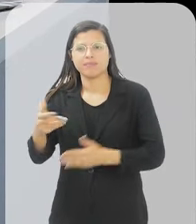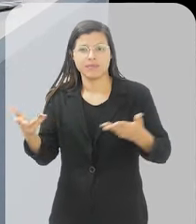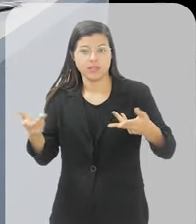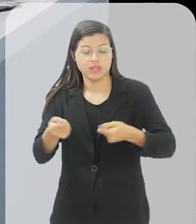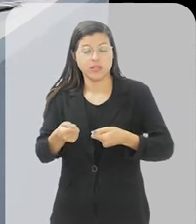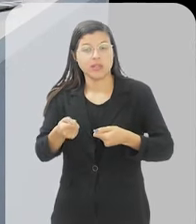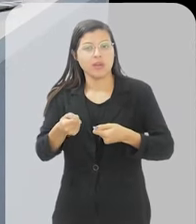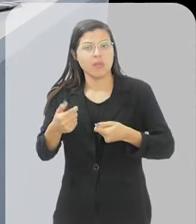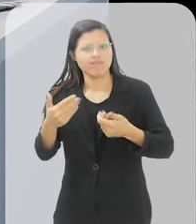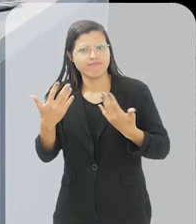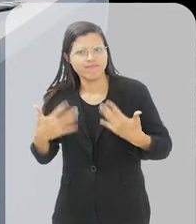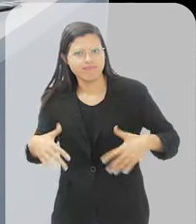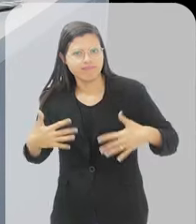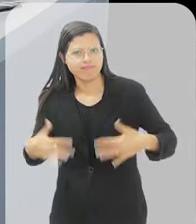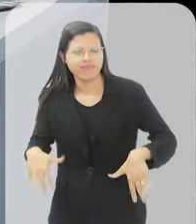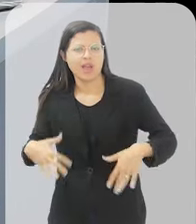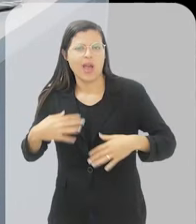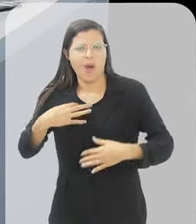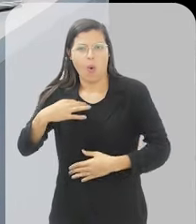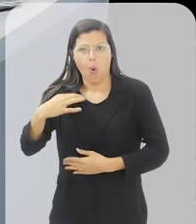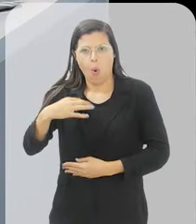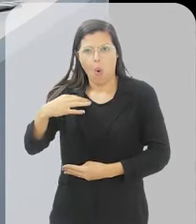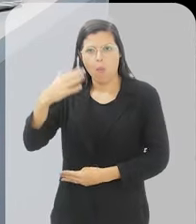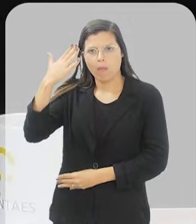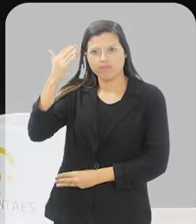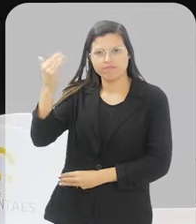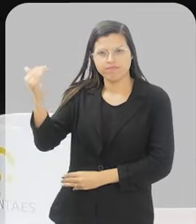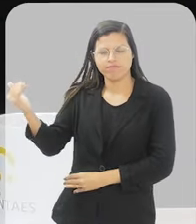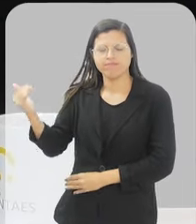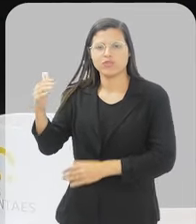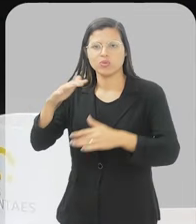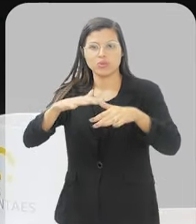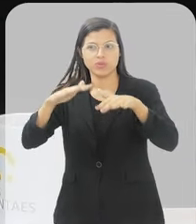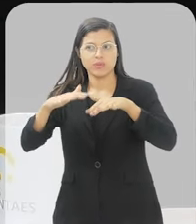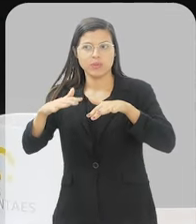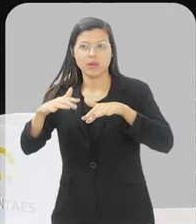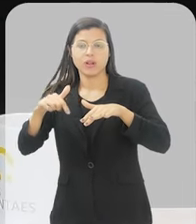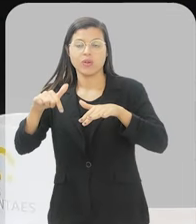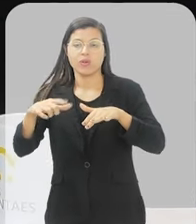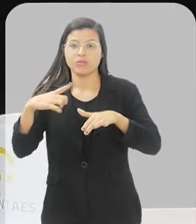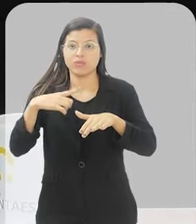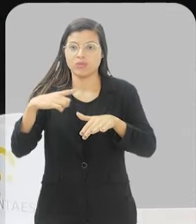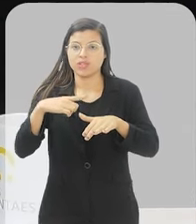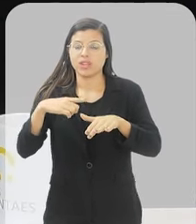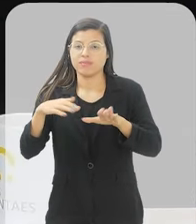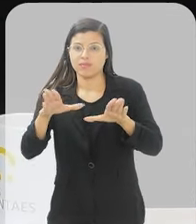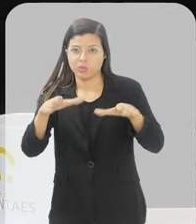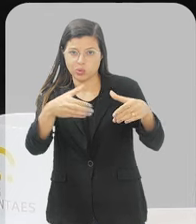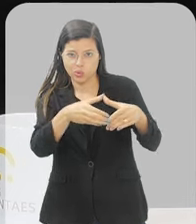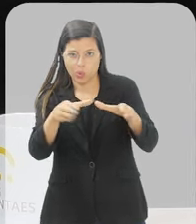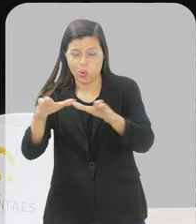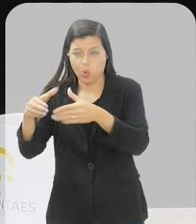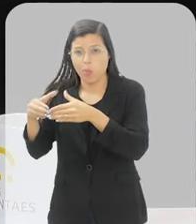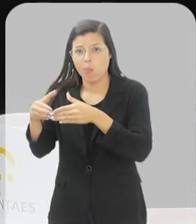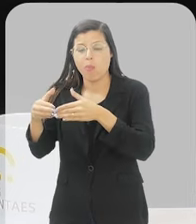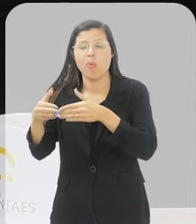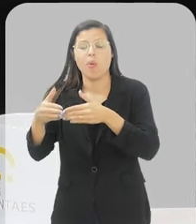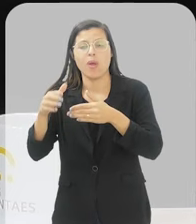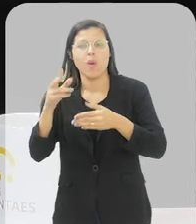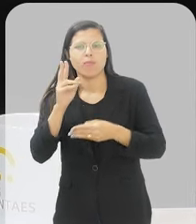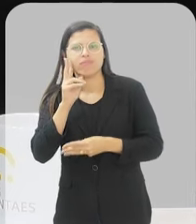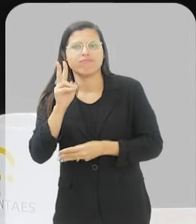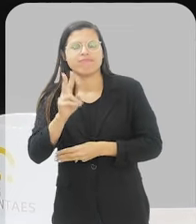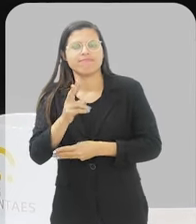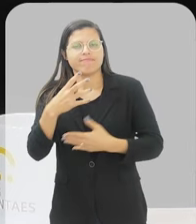ficava encantado com aquelas fantasias de luxo, né? Aqueles desfiles. E aí e quando assisti o desfile da escola de samba, eu me via no desfile, mas eu não